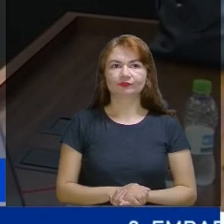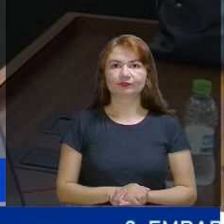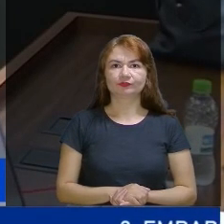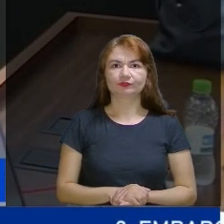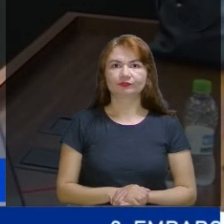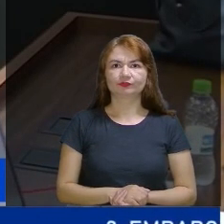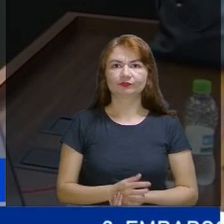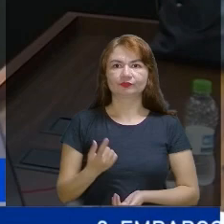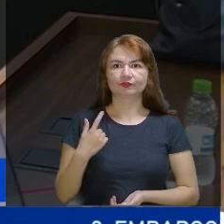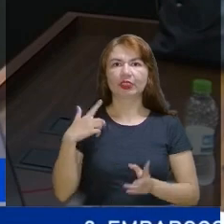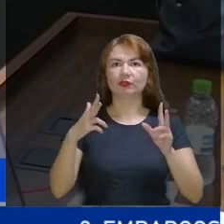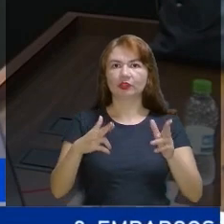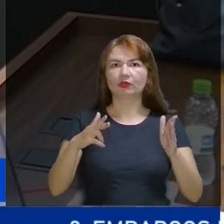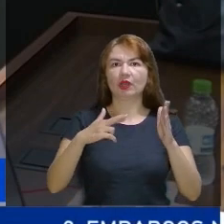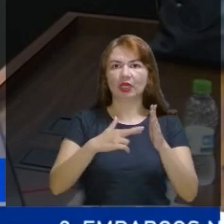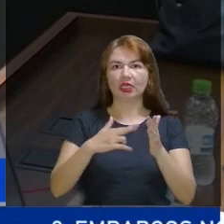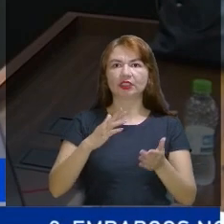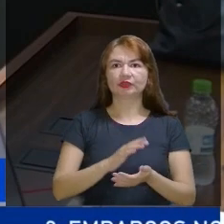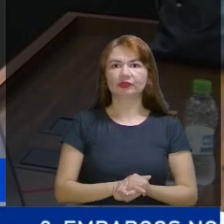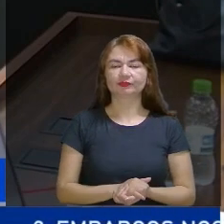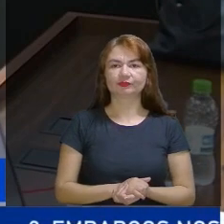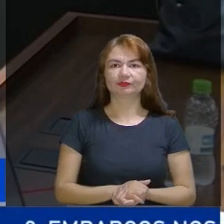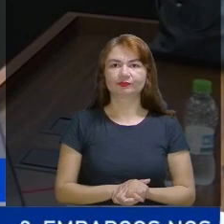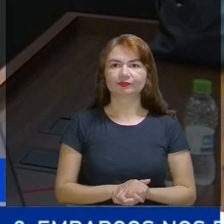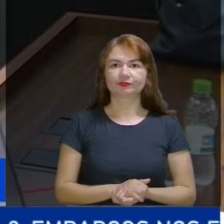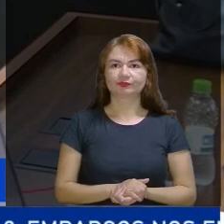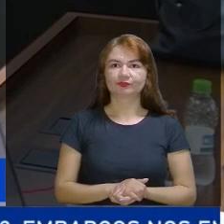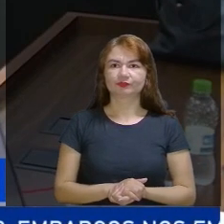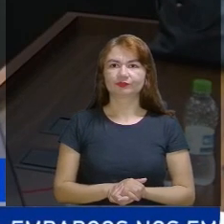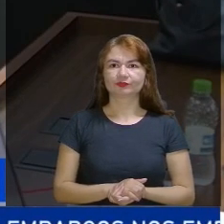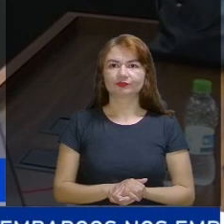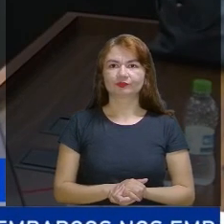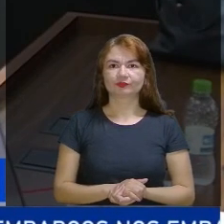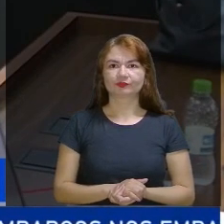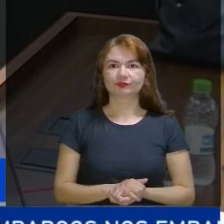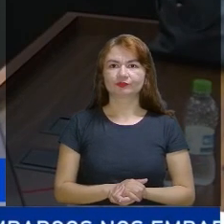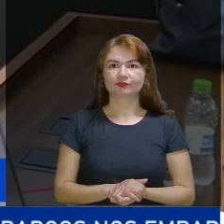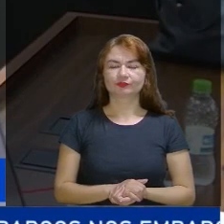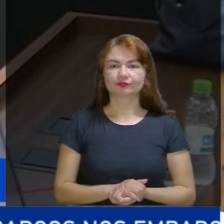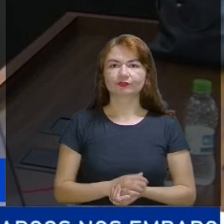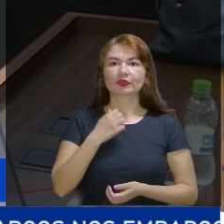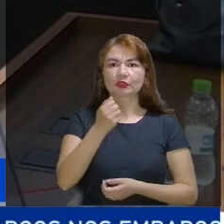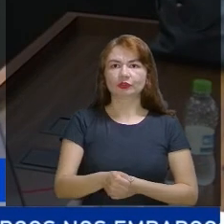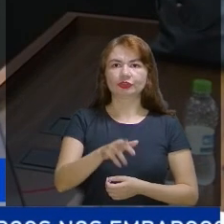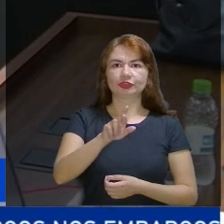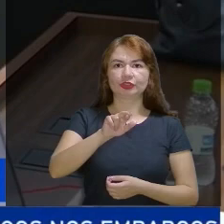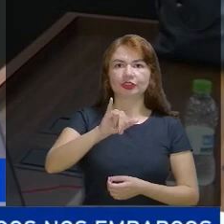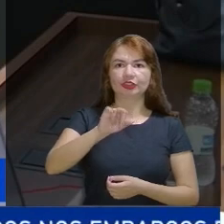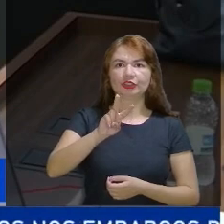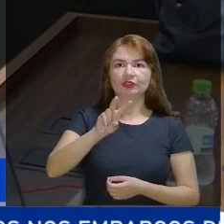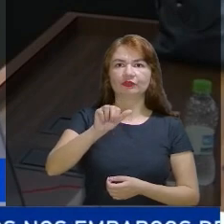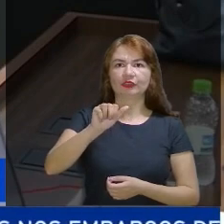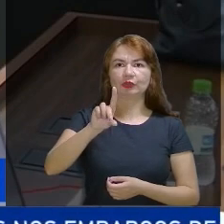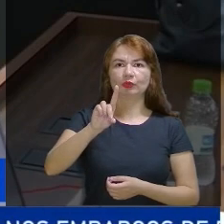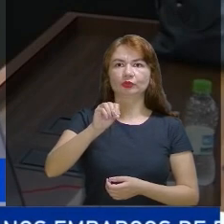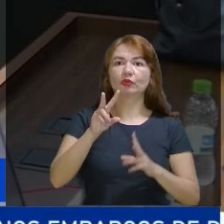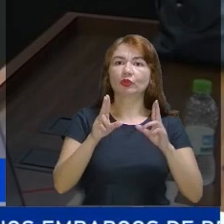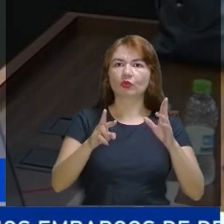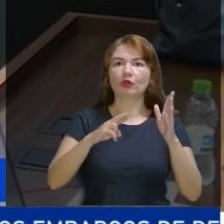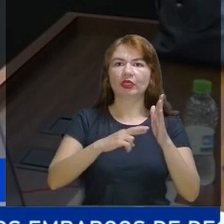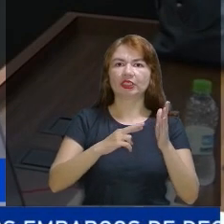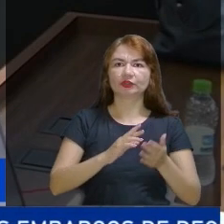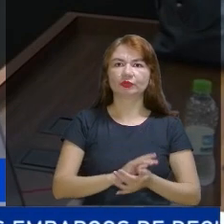Também, presidente, eu vou seguir o relator. Juiz Rivaldo Valente? Senhor presidente, também acompanho o